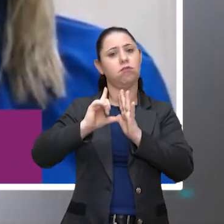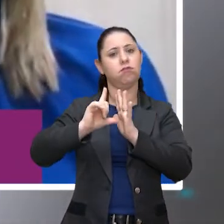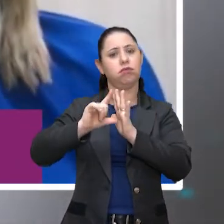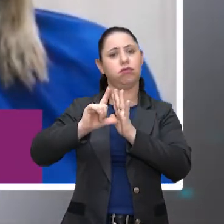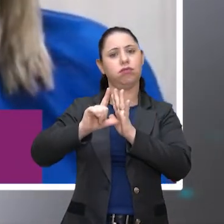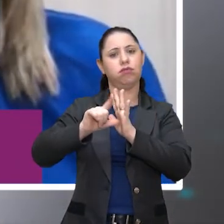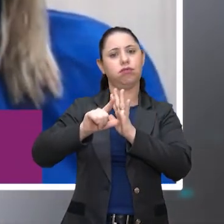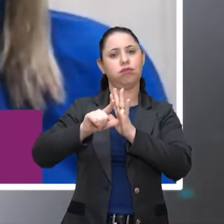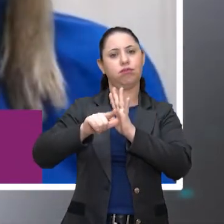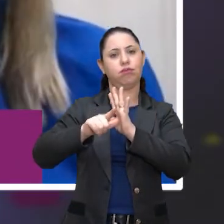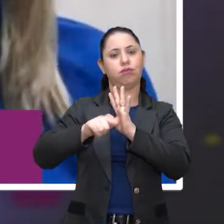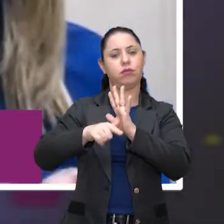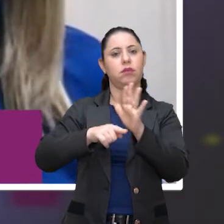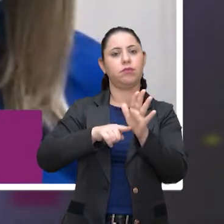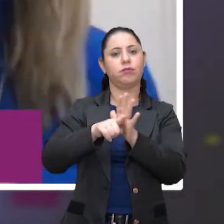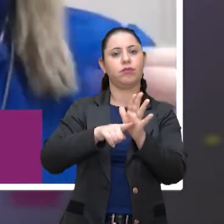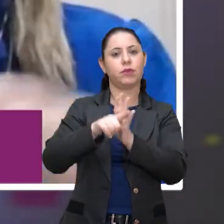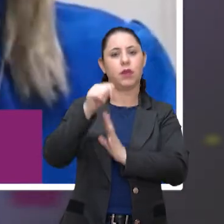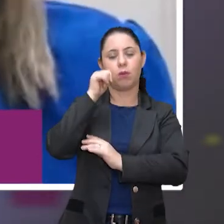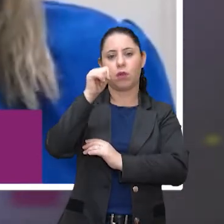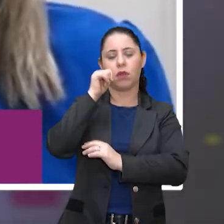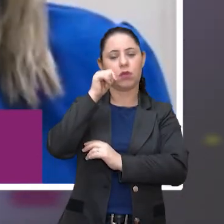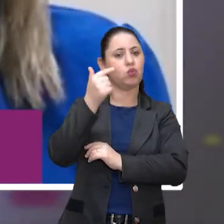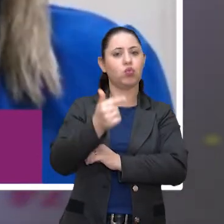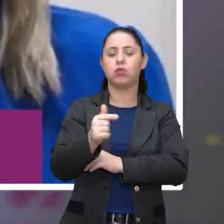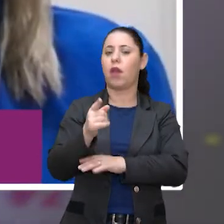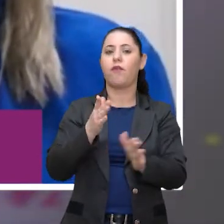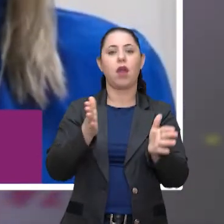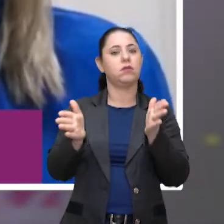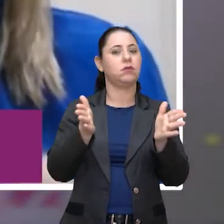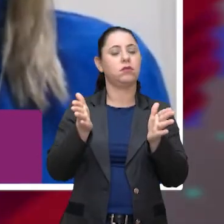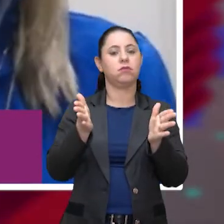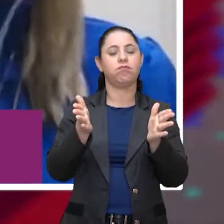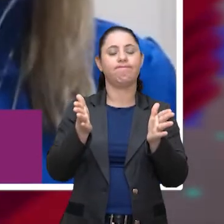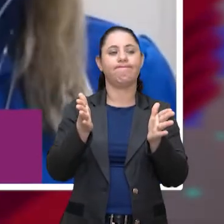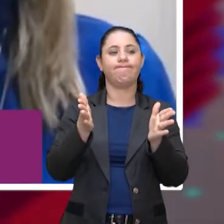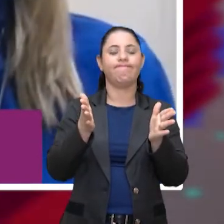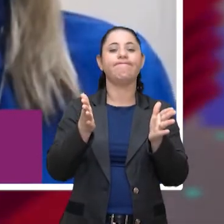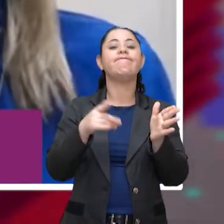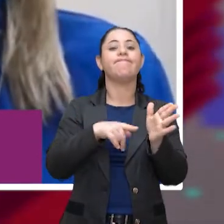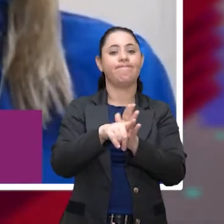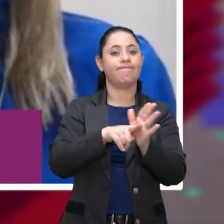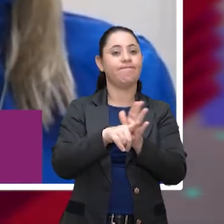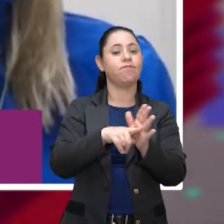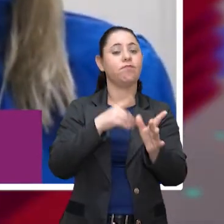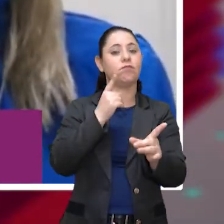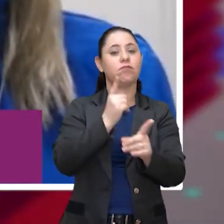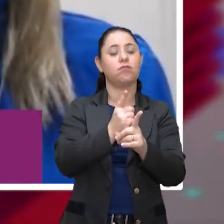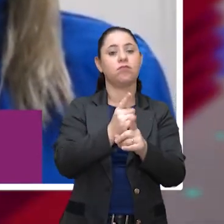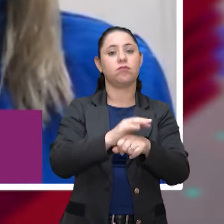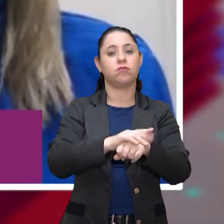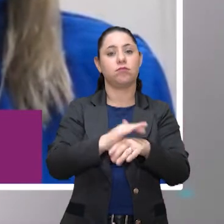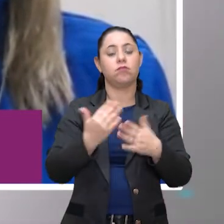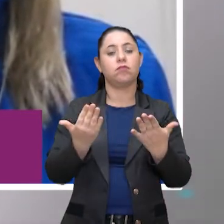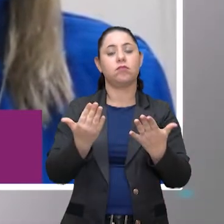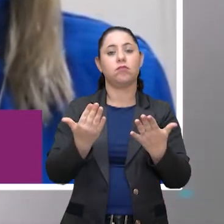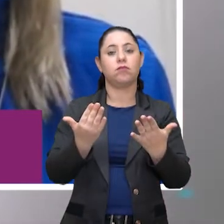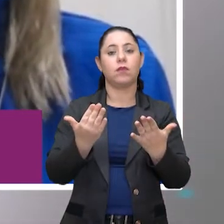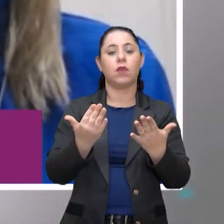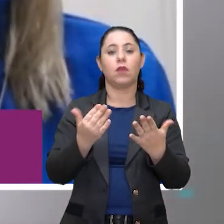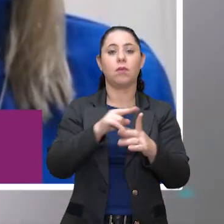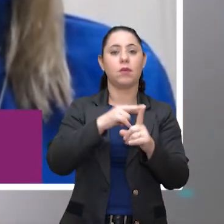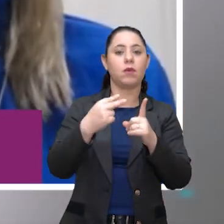de exames parados em mulheres que não tiveram acesso, né, a essa oferta de investigação. Mas quais são